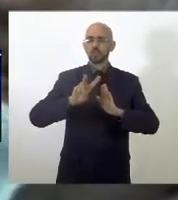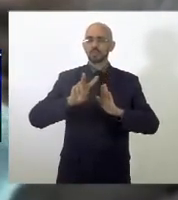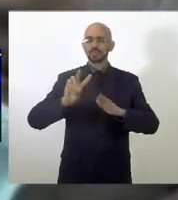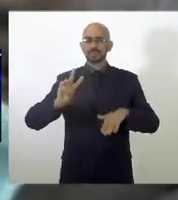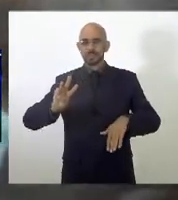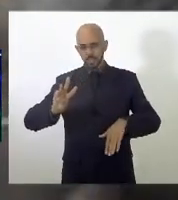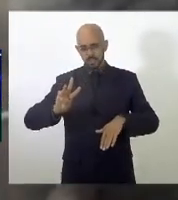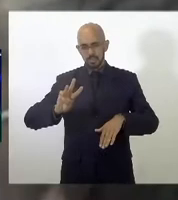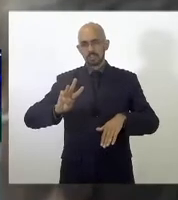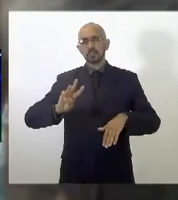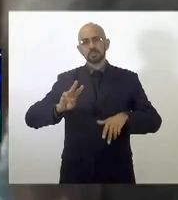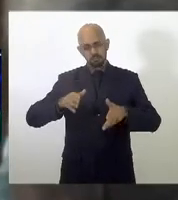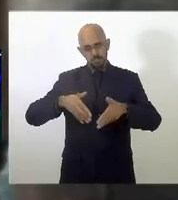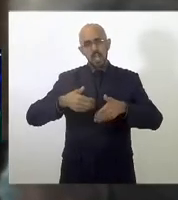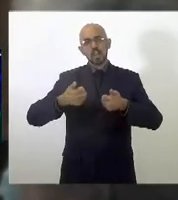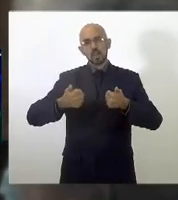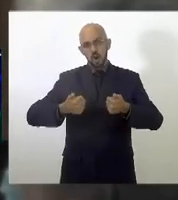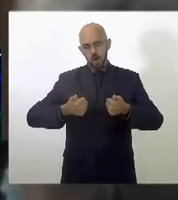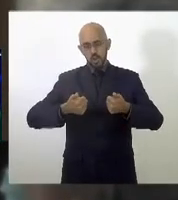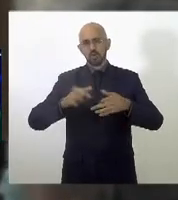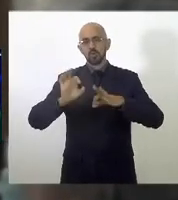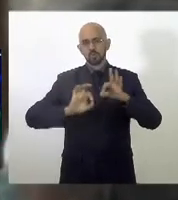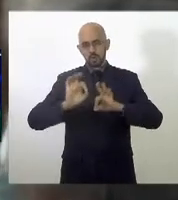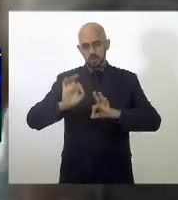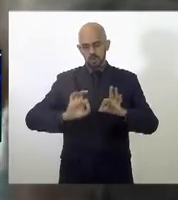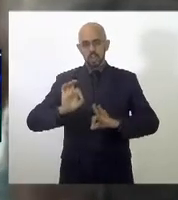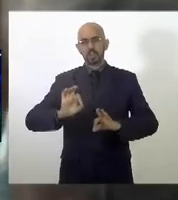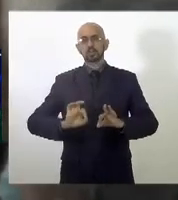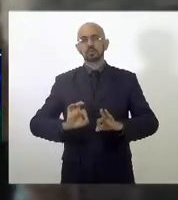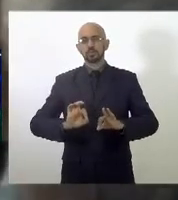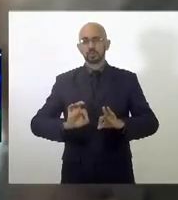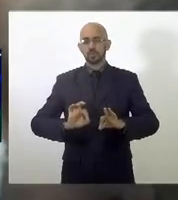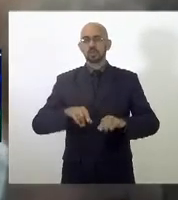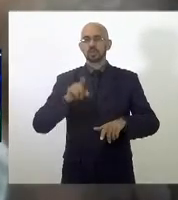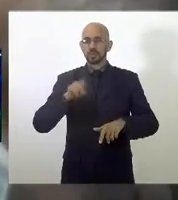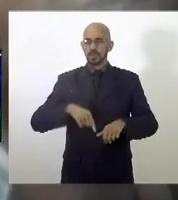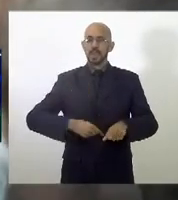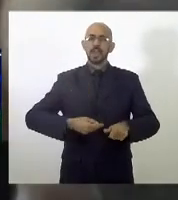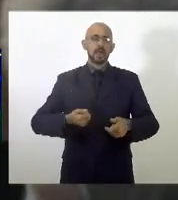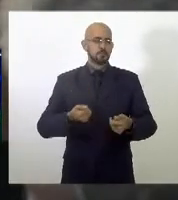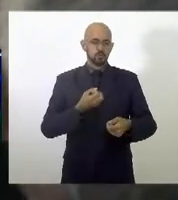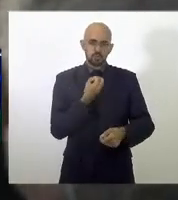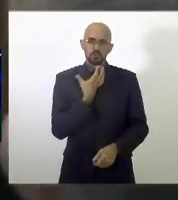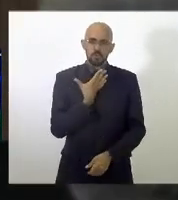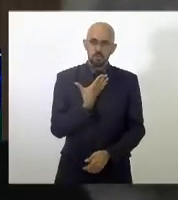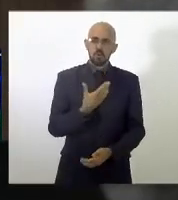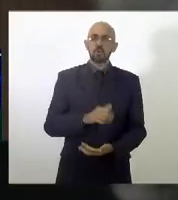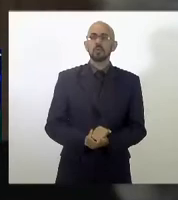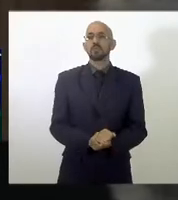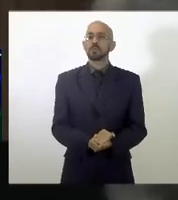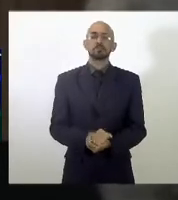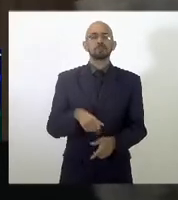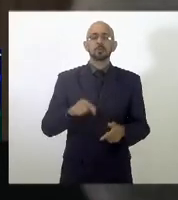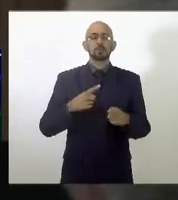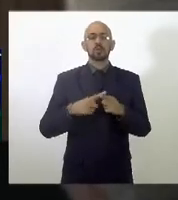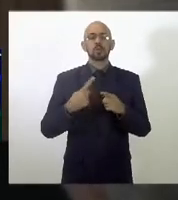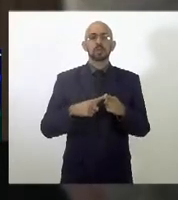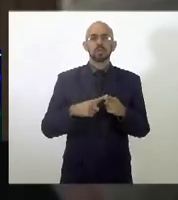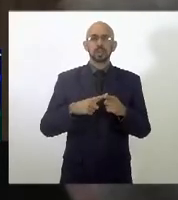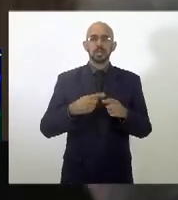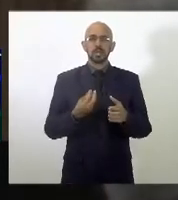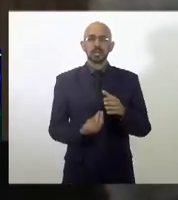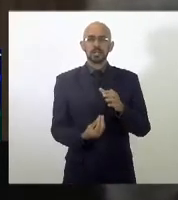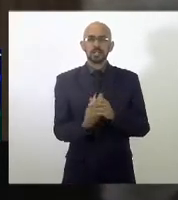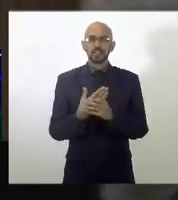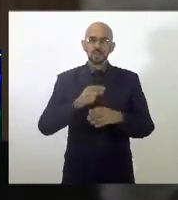3 aprimoram a relação do projeto, que é extremamente meritório, visto que visa fortalecer